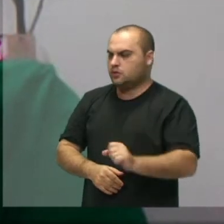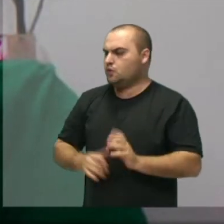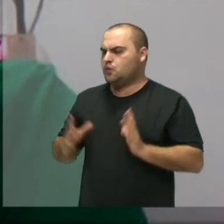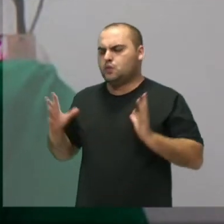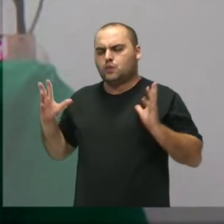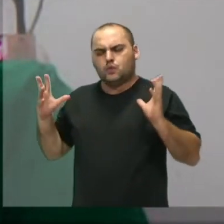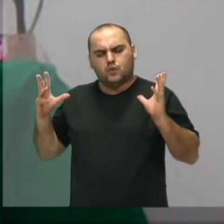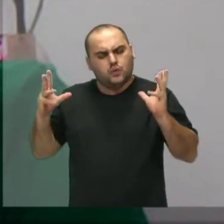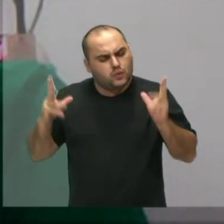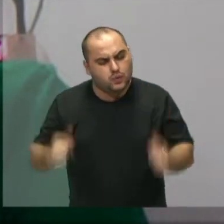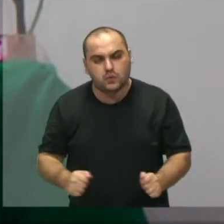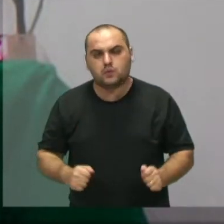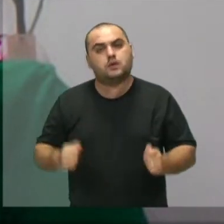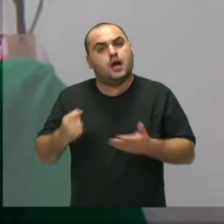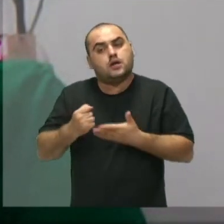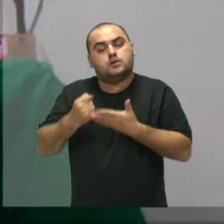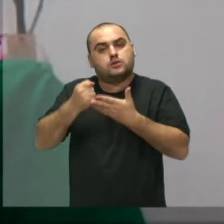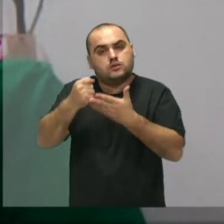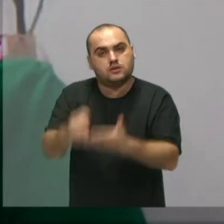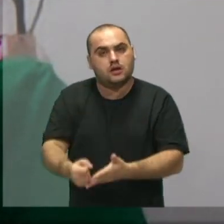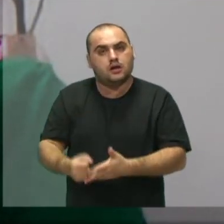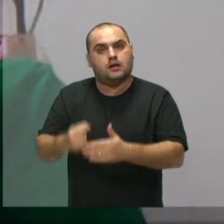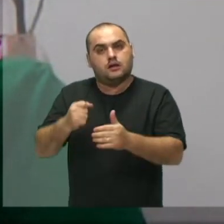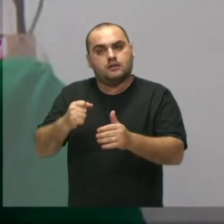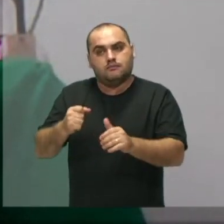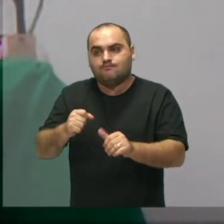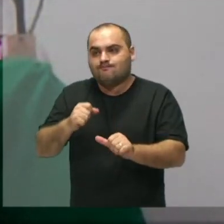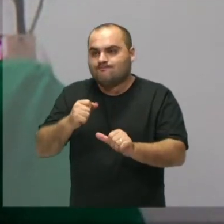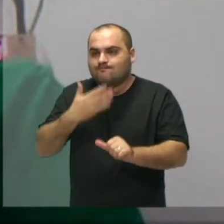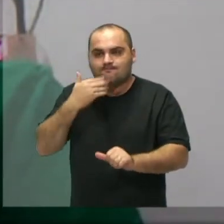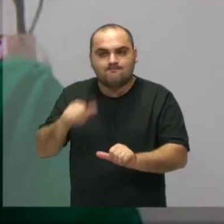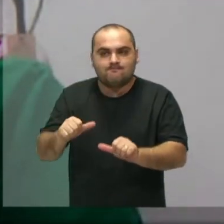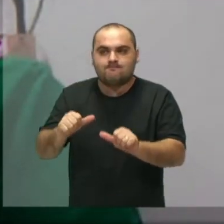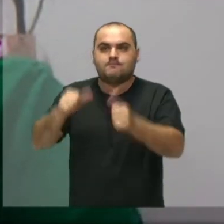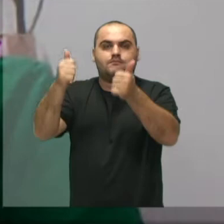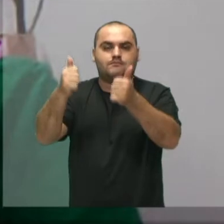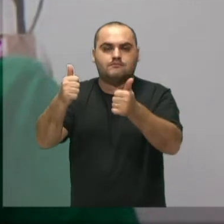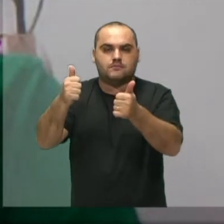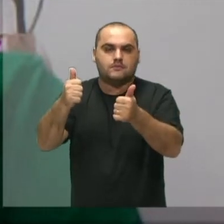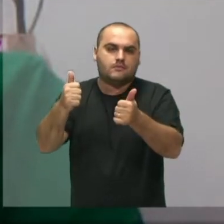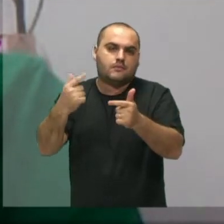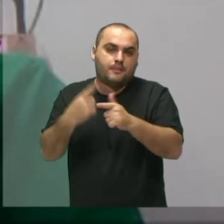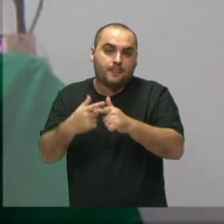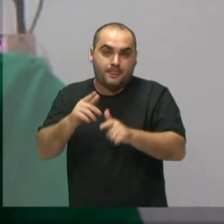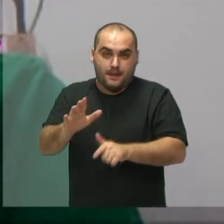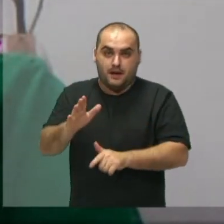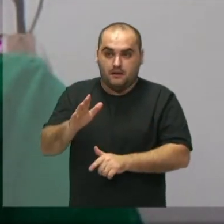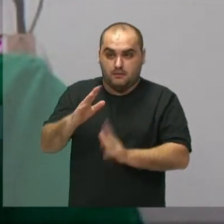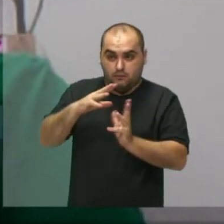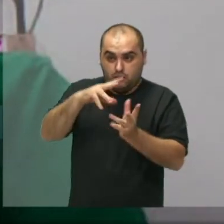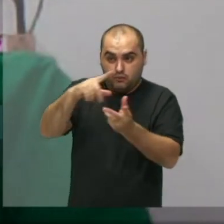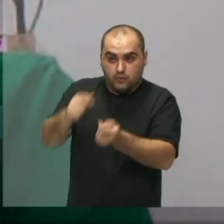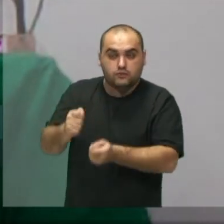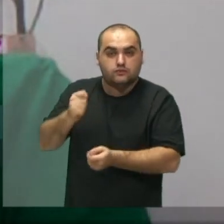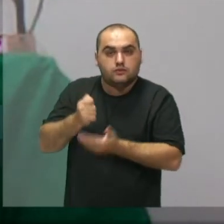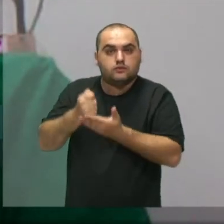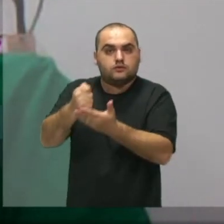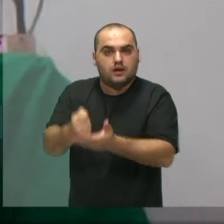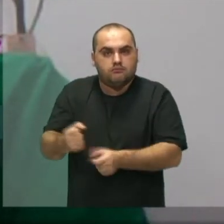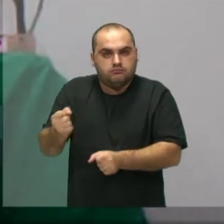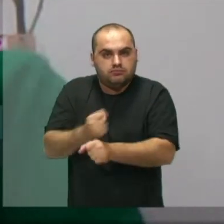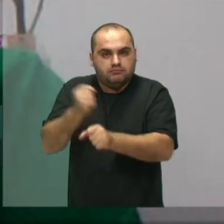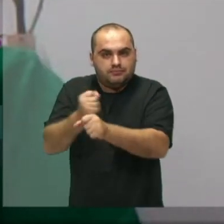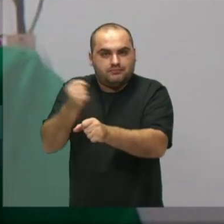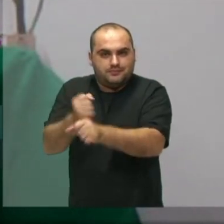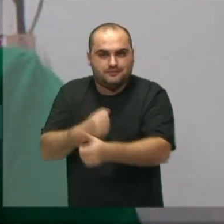fazer para poder transformar, eu digo que a gente está no mundo para servir, né? E eu acho que eu, como